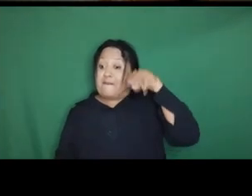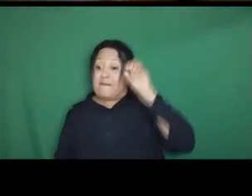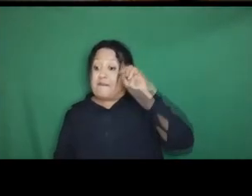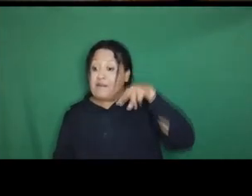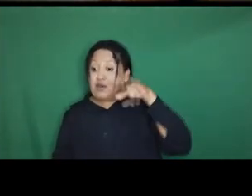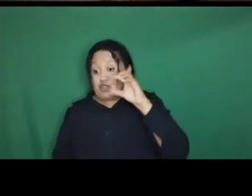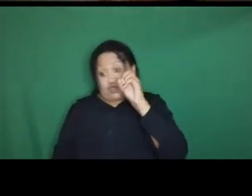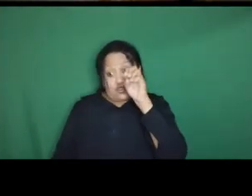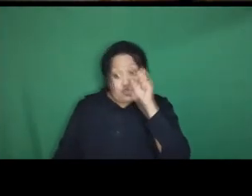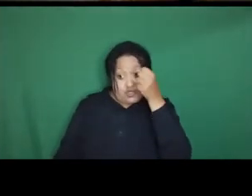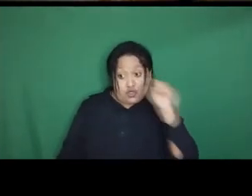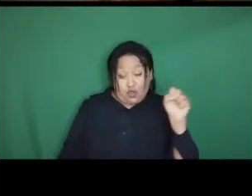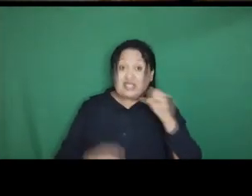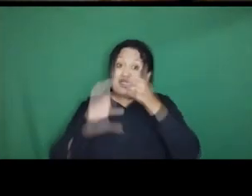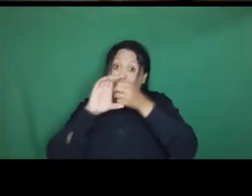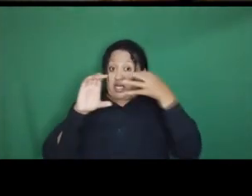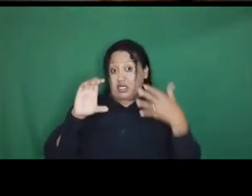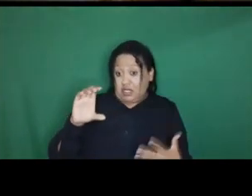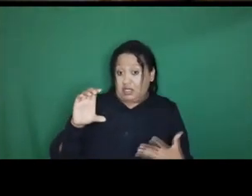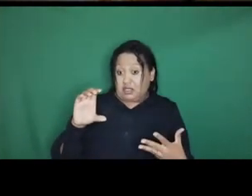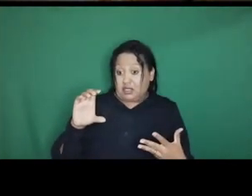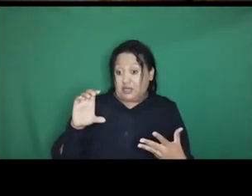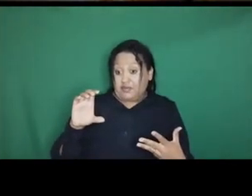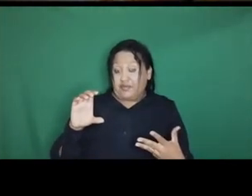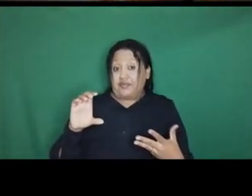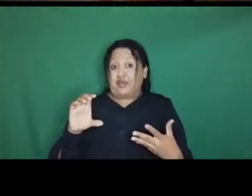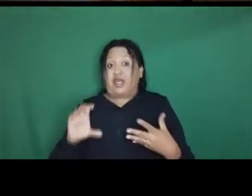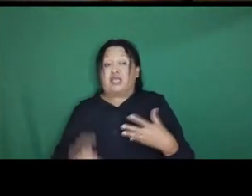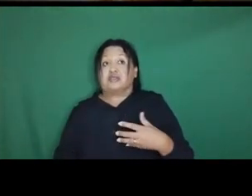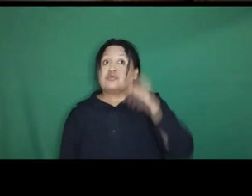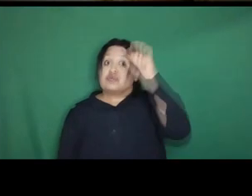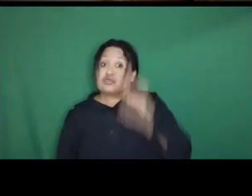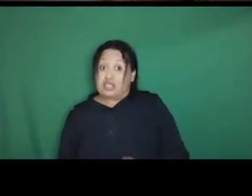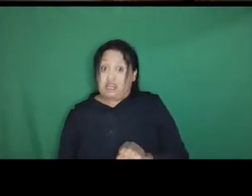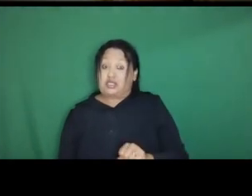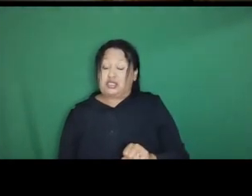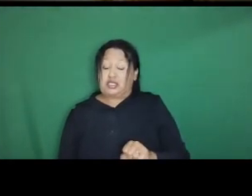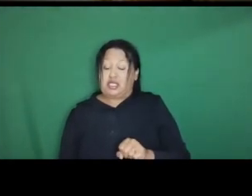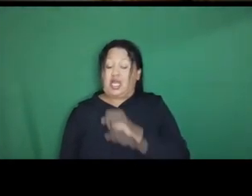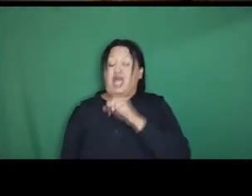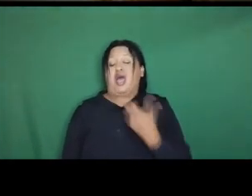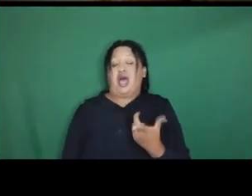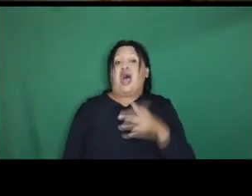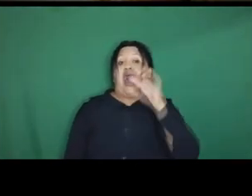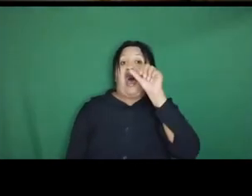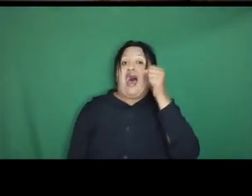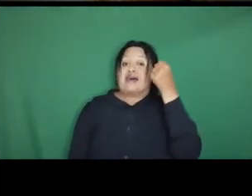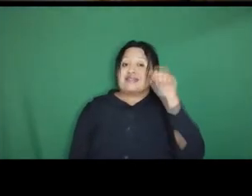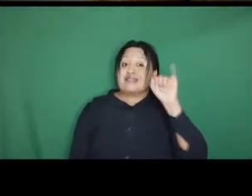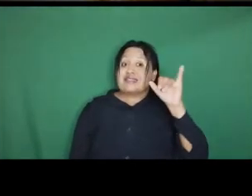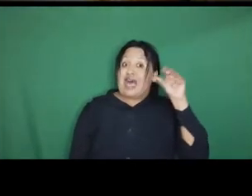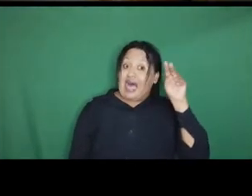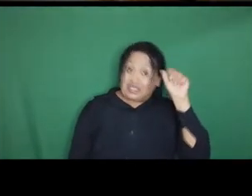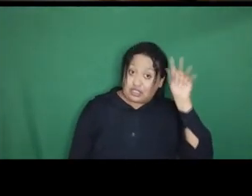a gente sabe que as Monções elas são características né gente é do Sudeste Asiático sobretudo né do Leste Sudeste Asiático né